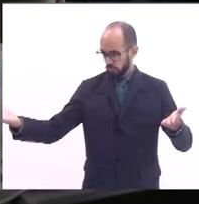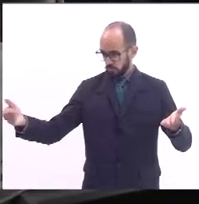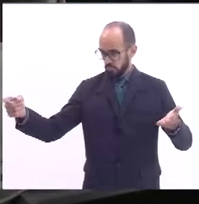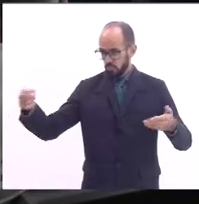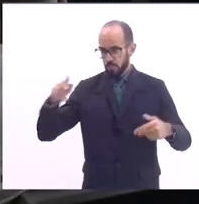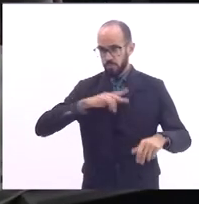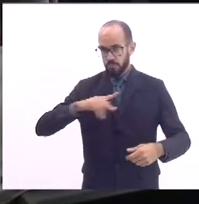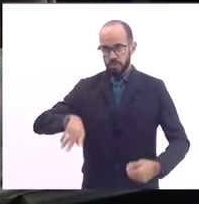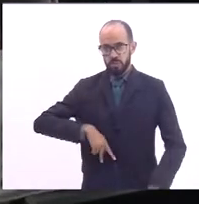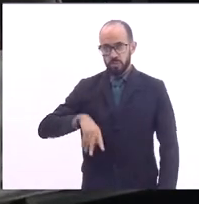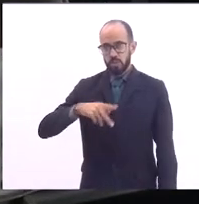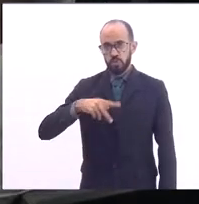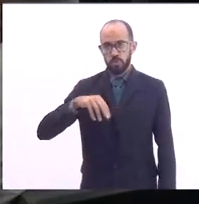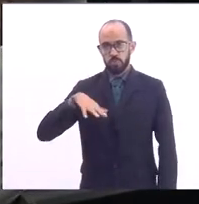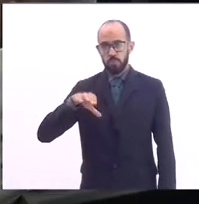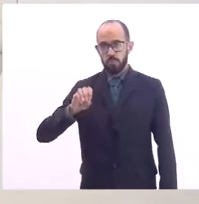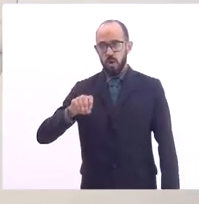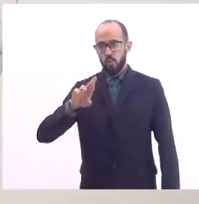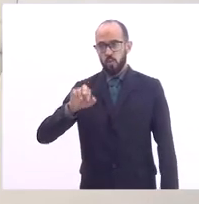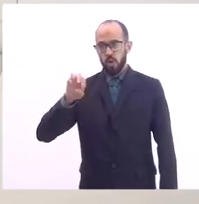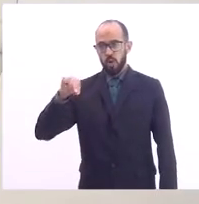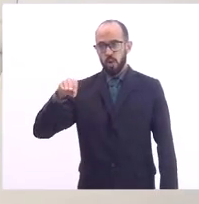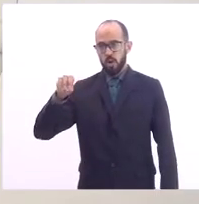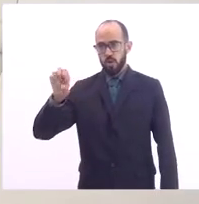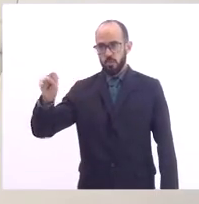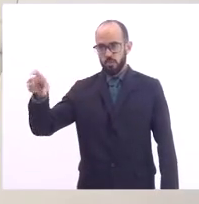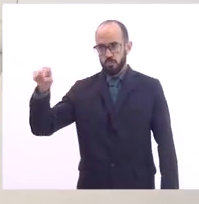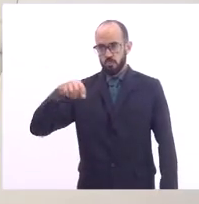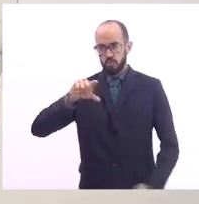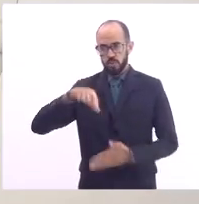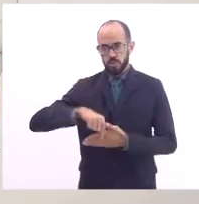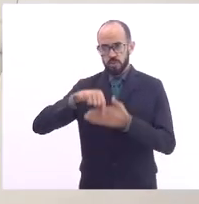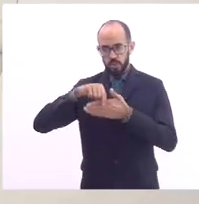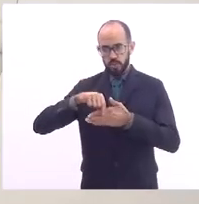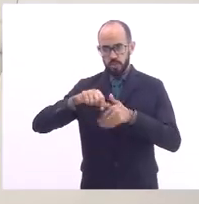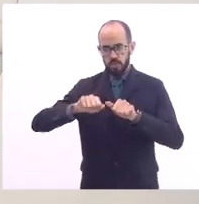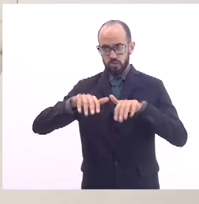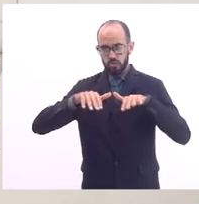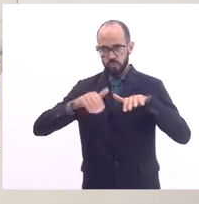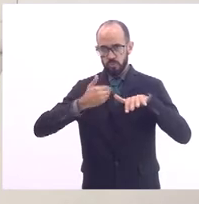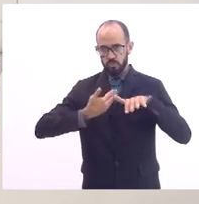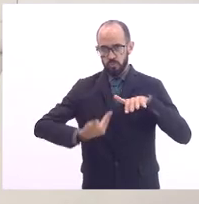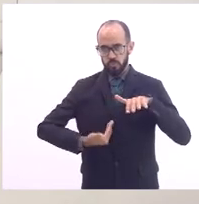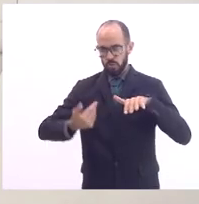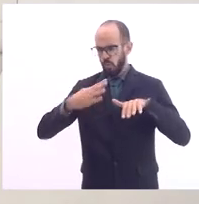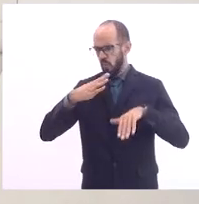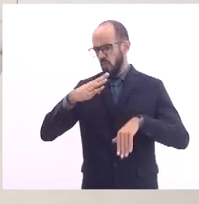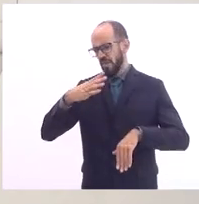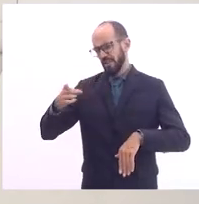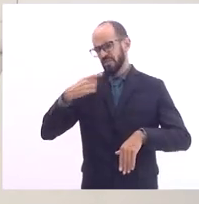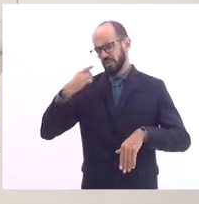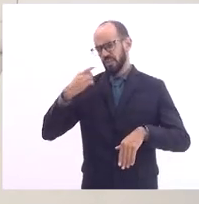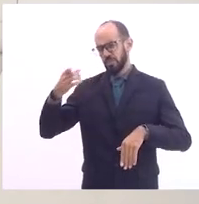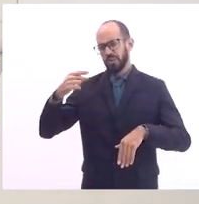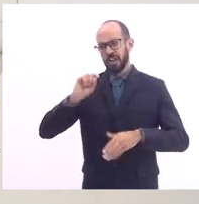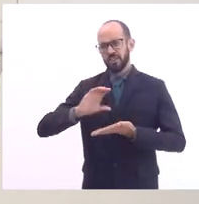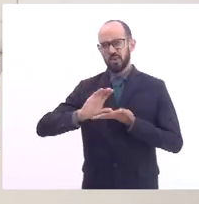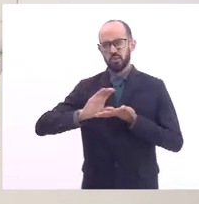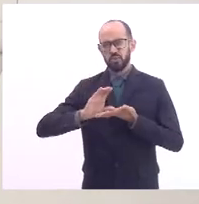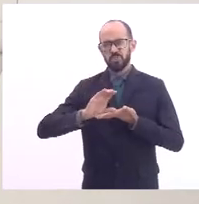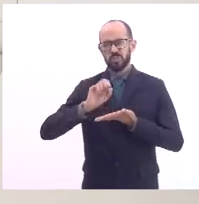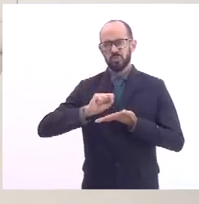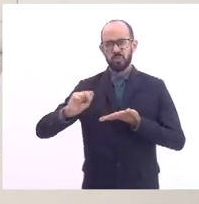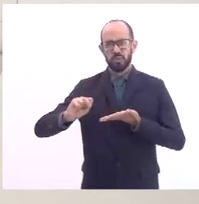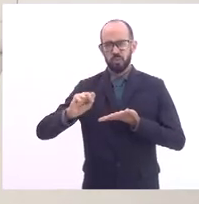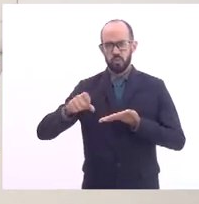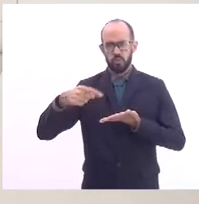presidente Paulo Ramos, né? Comandando essa audiência pública, né? Eu conheço o deputado desde a Constituição de 88, né? Quando